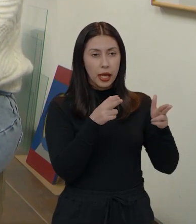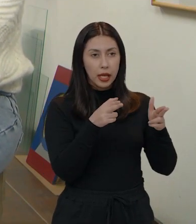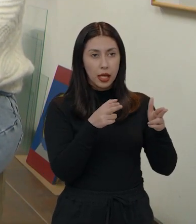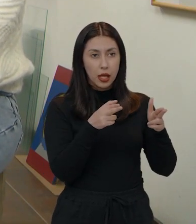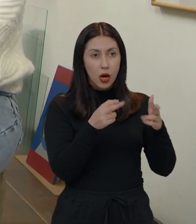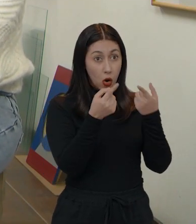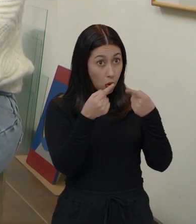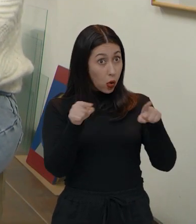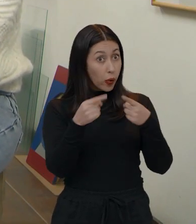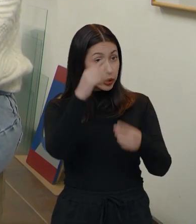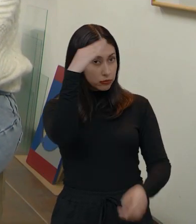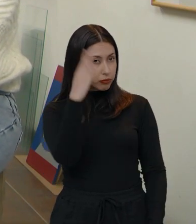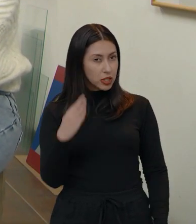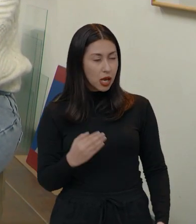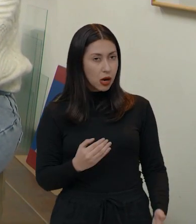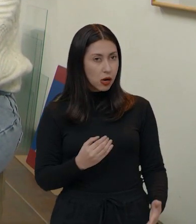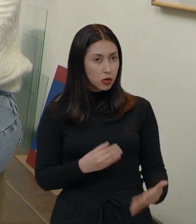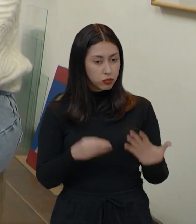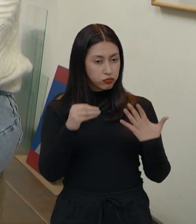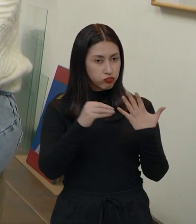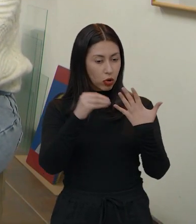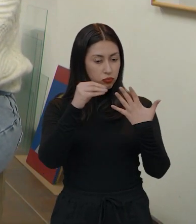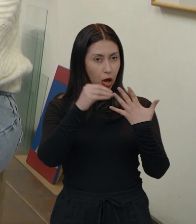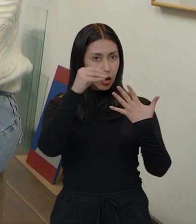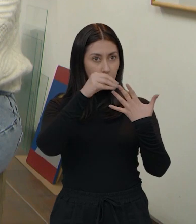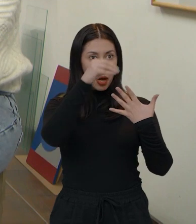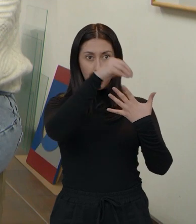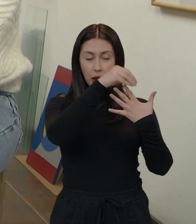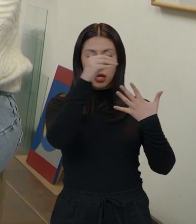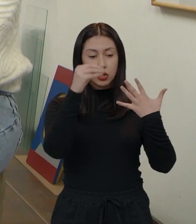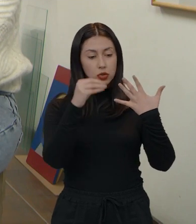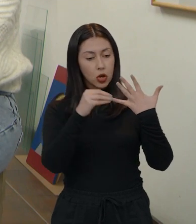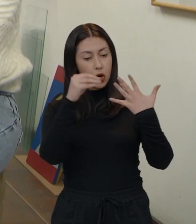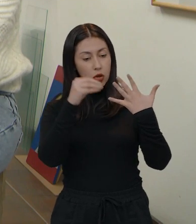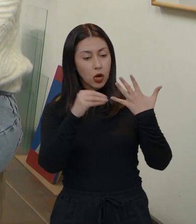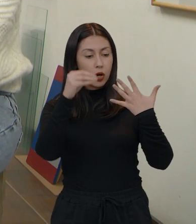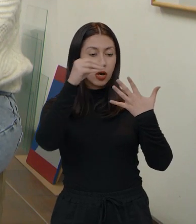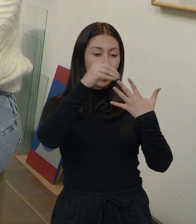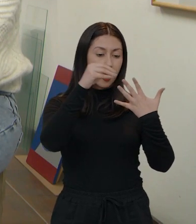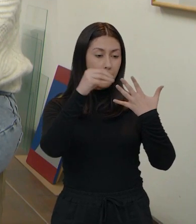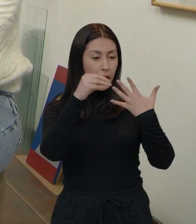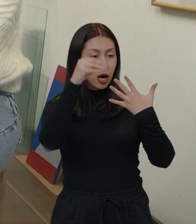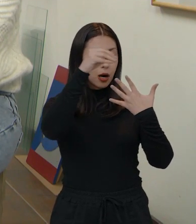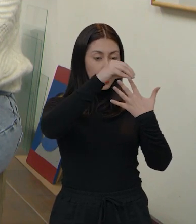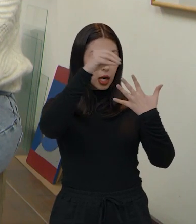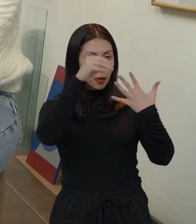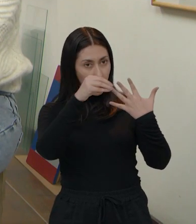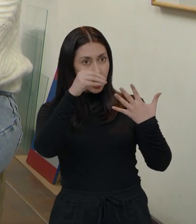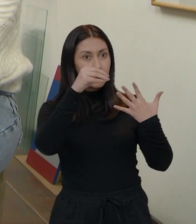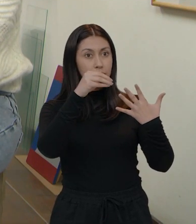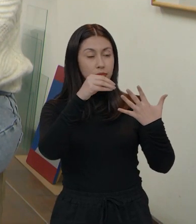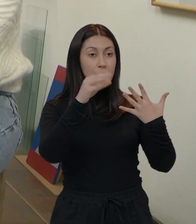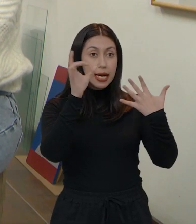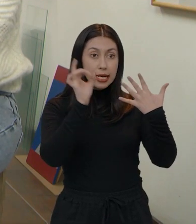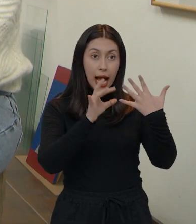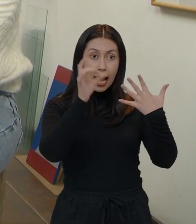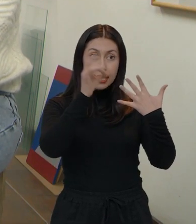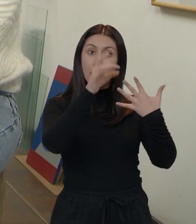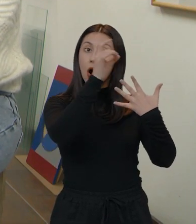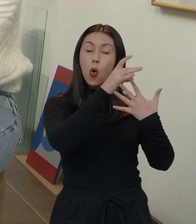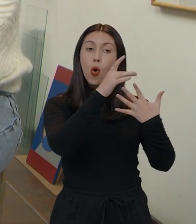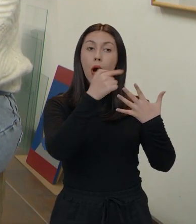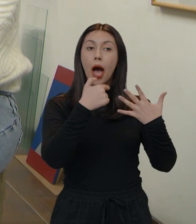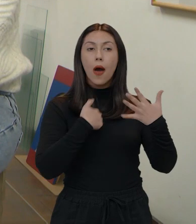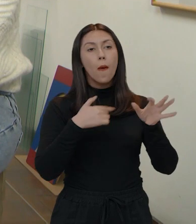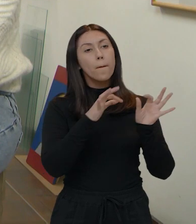nacional, do ré, mi, fá, sol, lá, si, do ré, mi, fá, sol, lá, si, do, fá. E para cada nota, eu